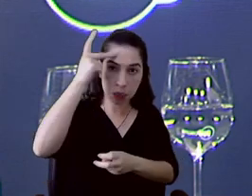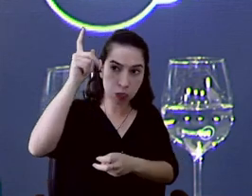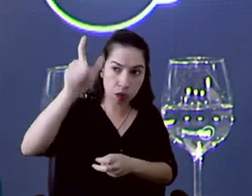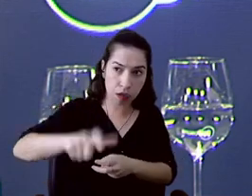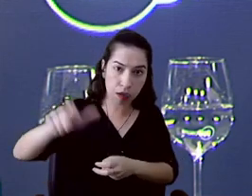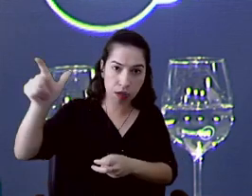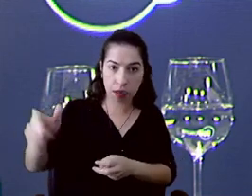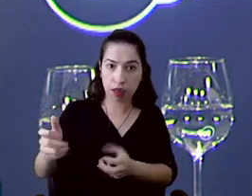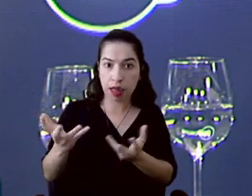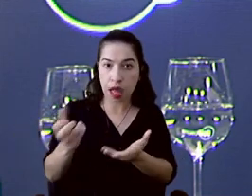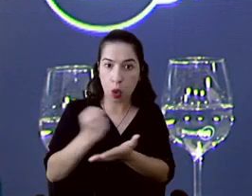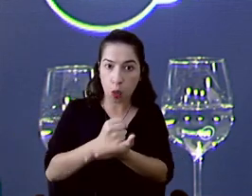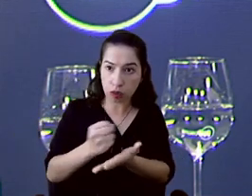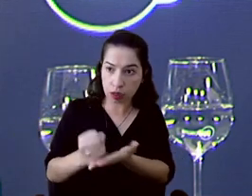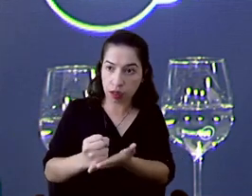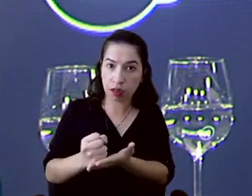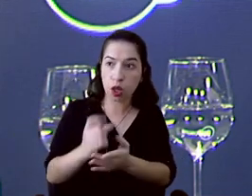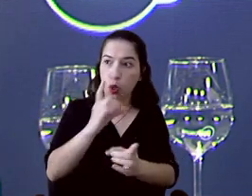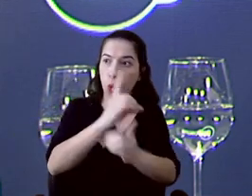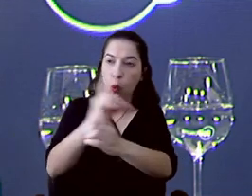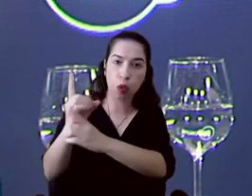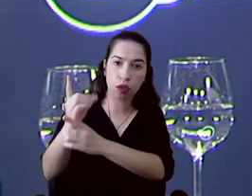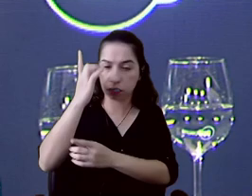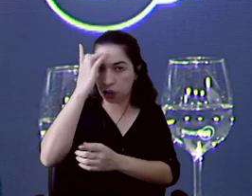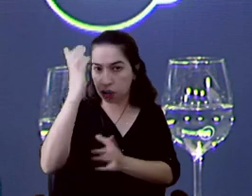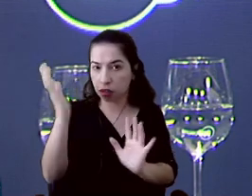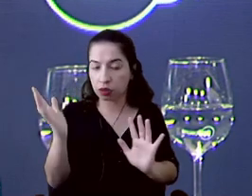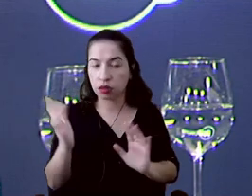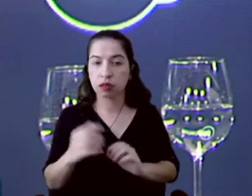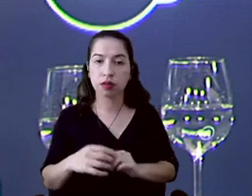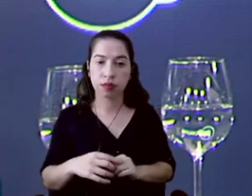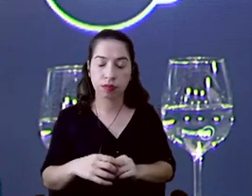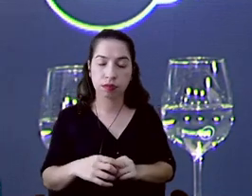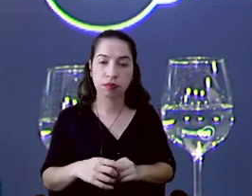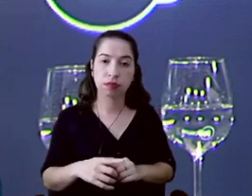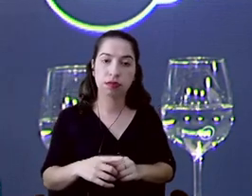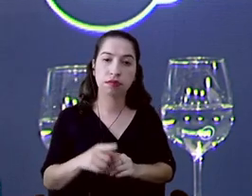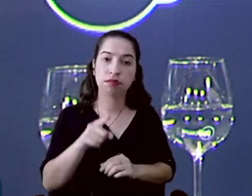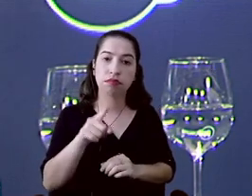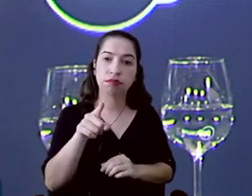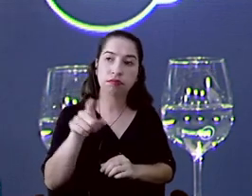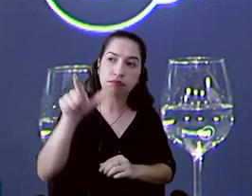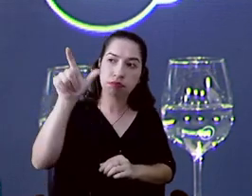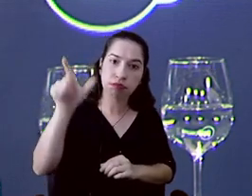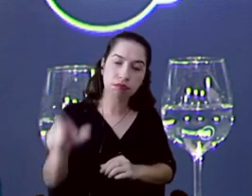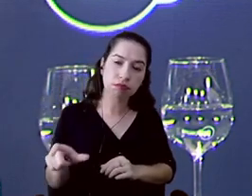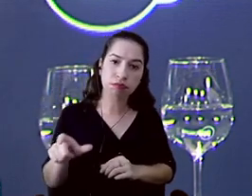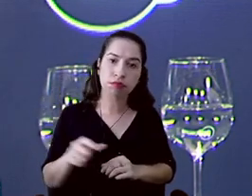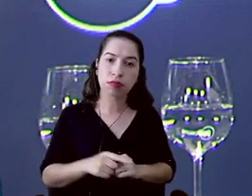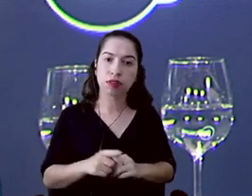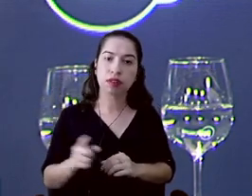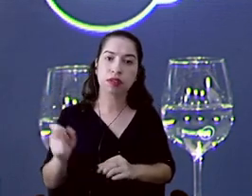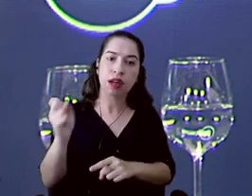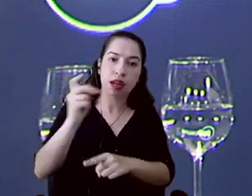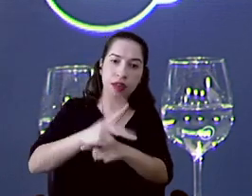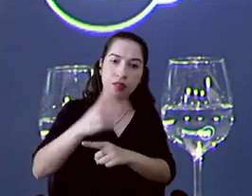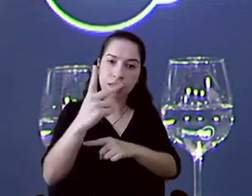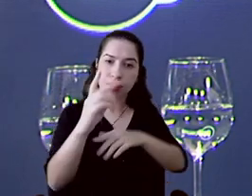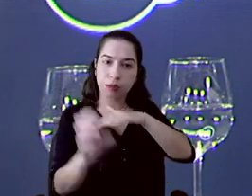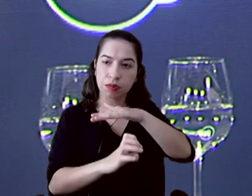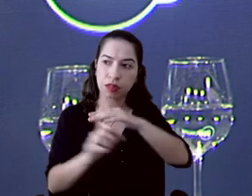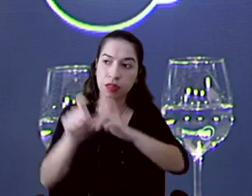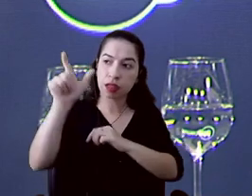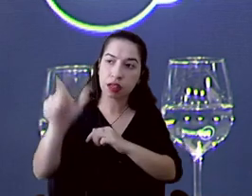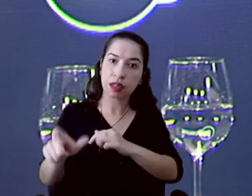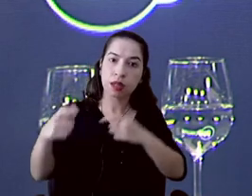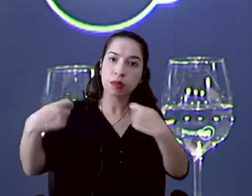aparecendo com mais facilidade que que precisa ser né para para você se tornar né um funcionário e bens até